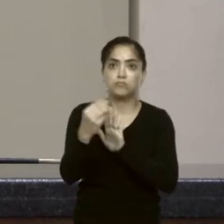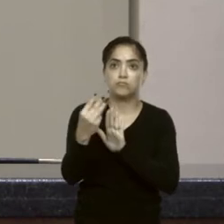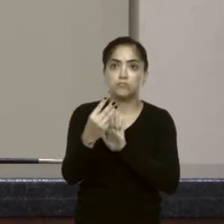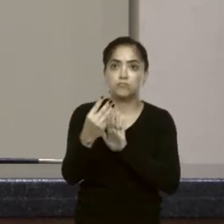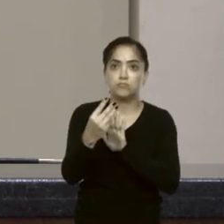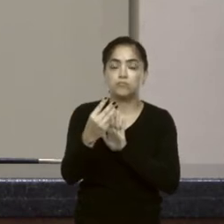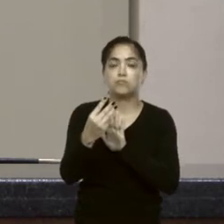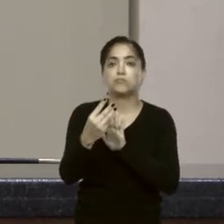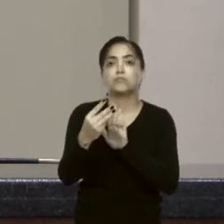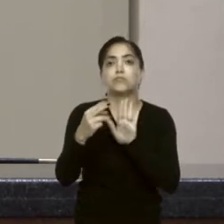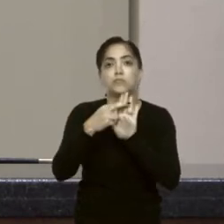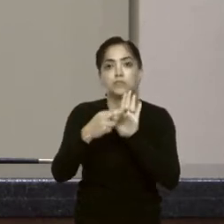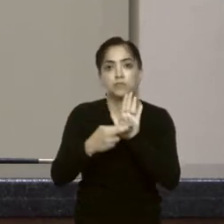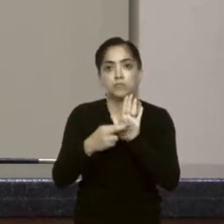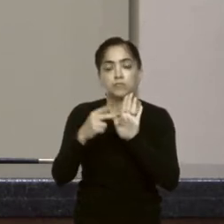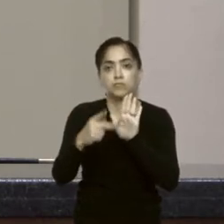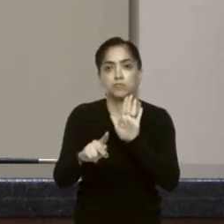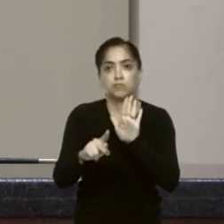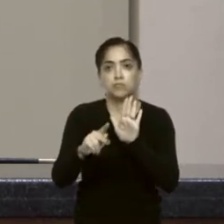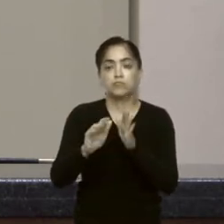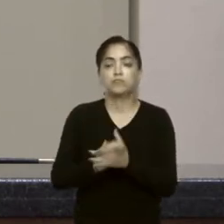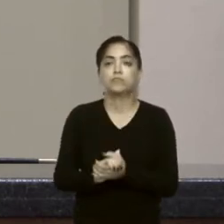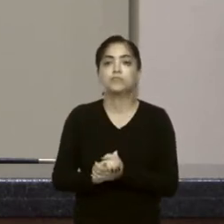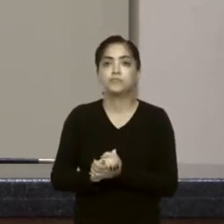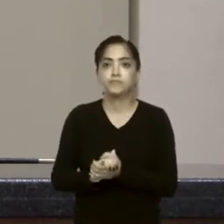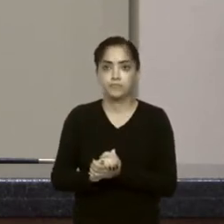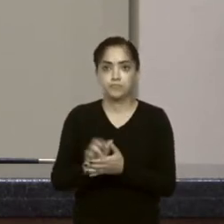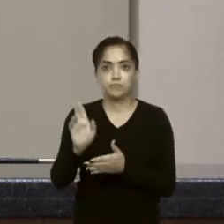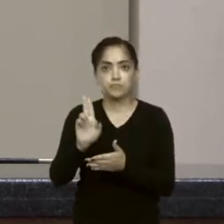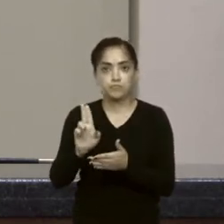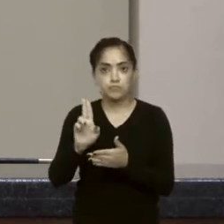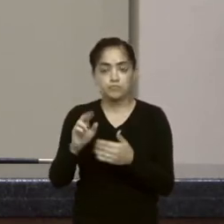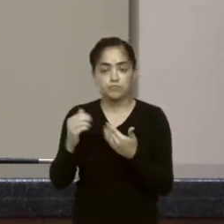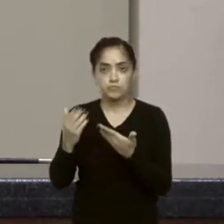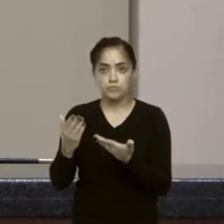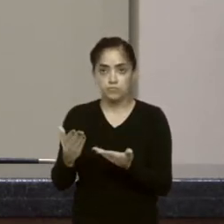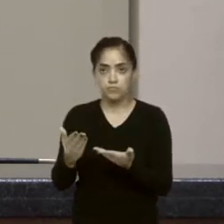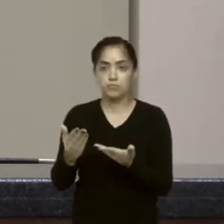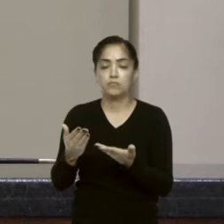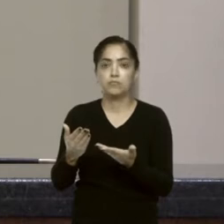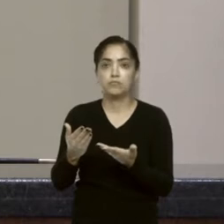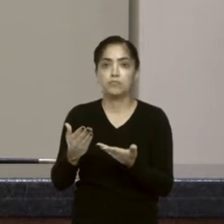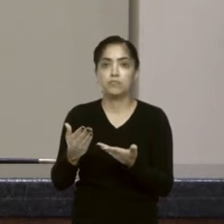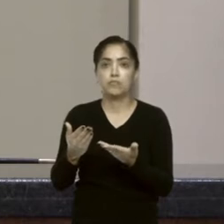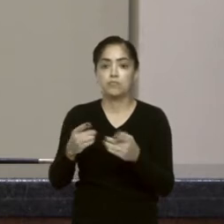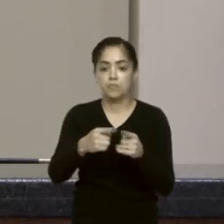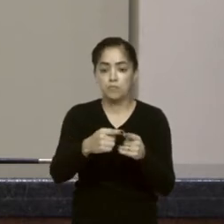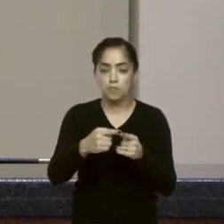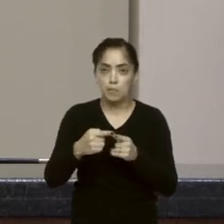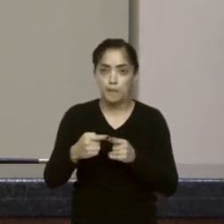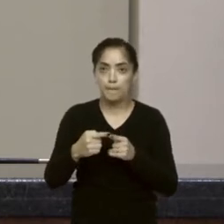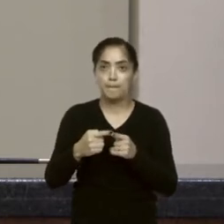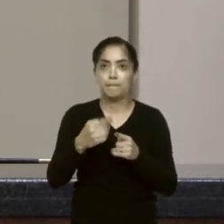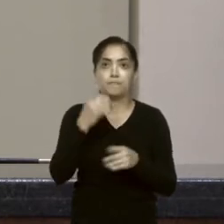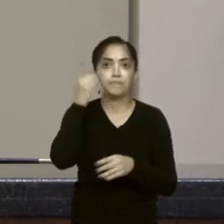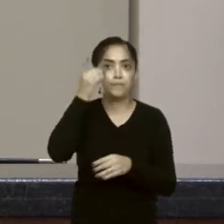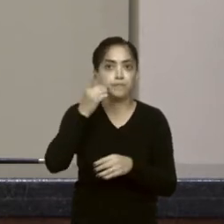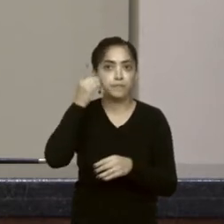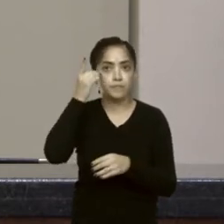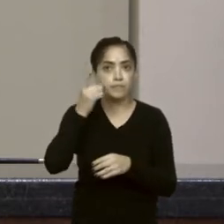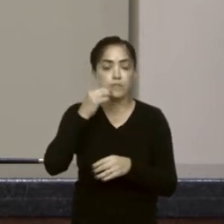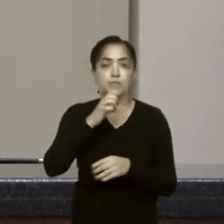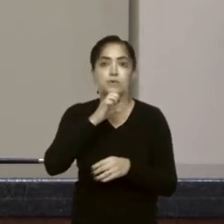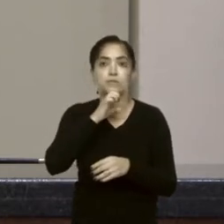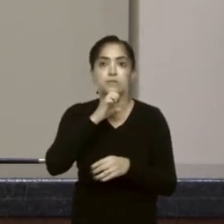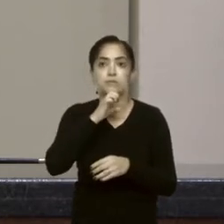do Regimento Interno, no uso de suas atribuições, concede licença ao senhor deputado Felipe